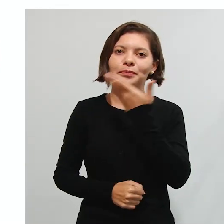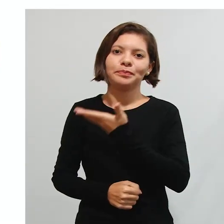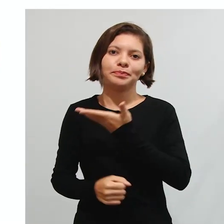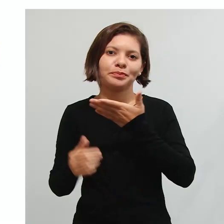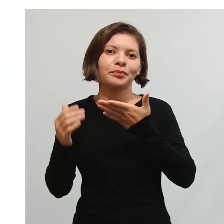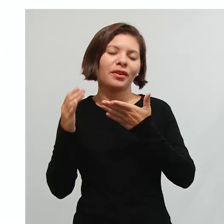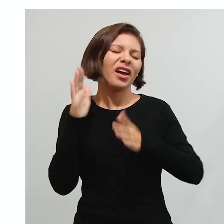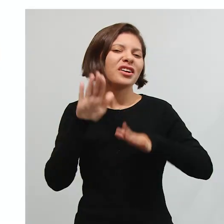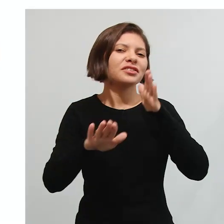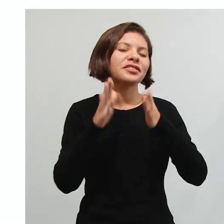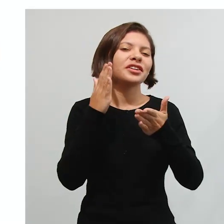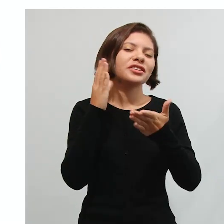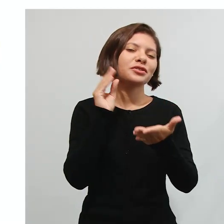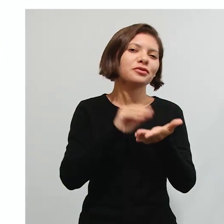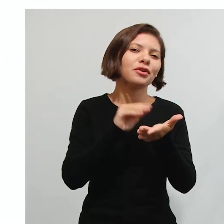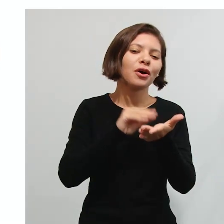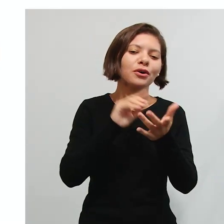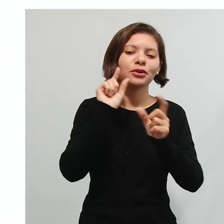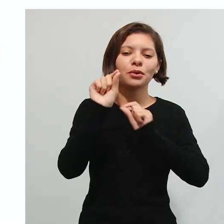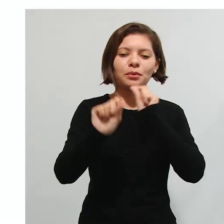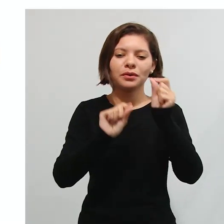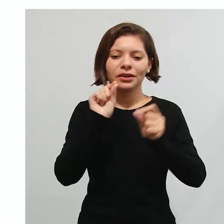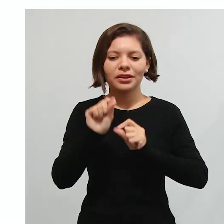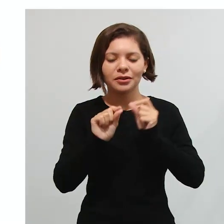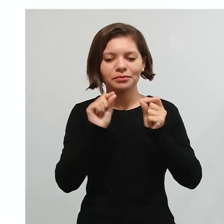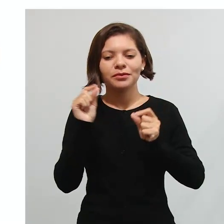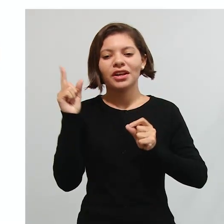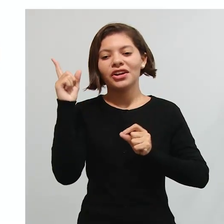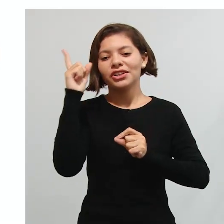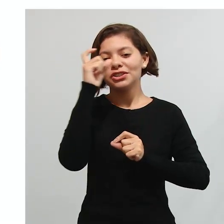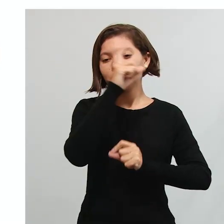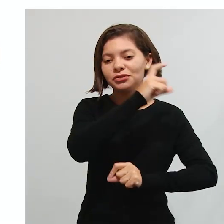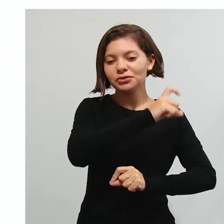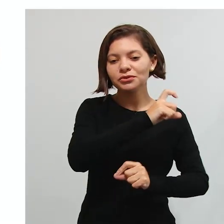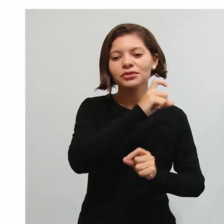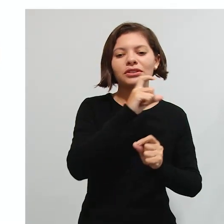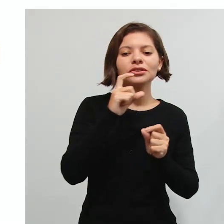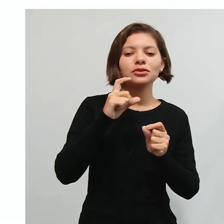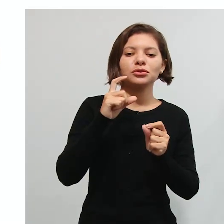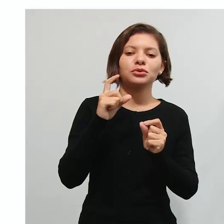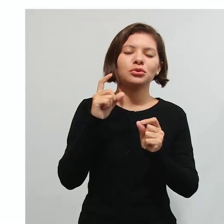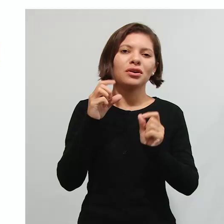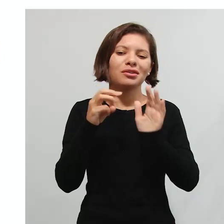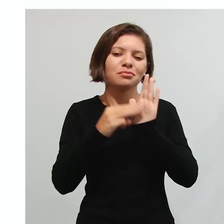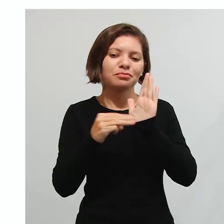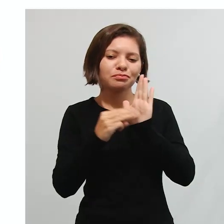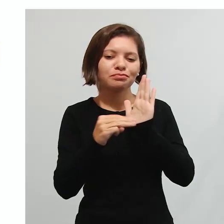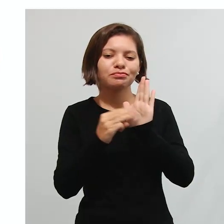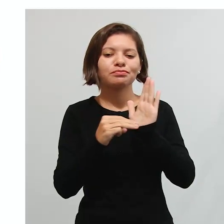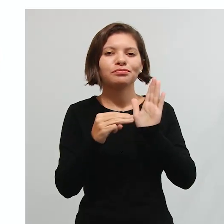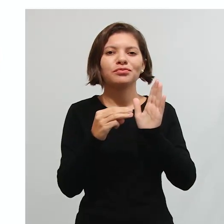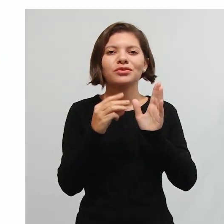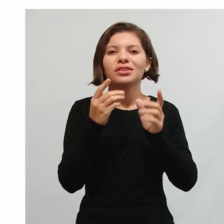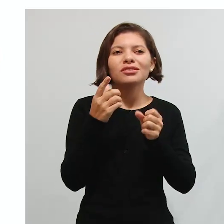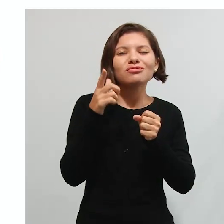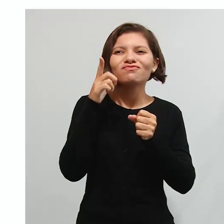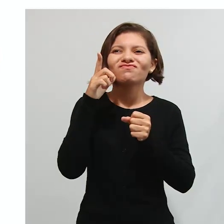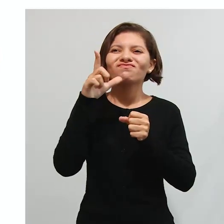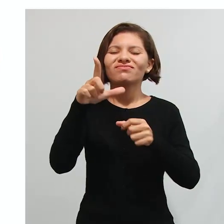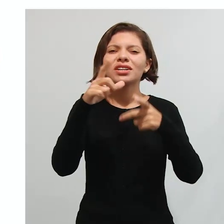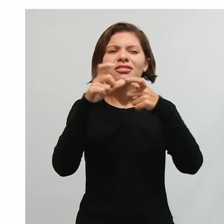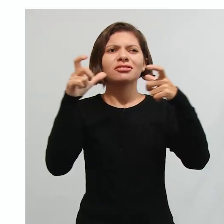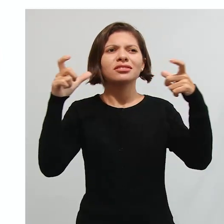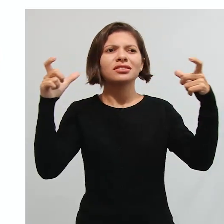de Rigor metodológico dificuldade de generalização Então essa é a principal objeção né porque você não consegue